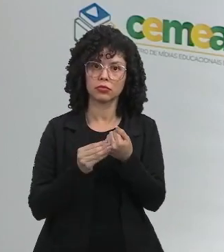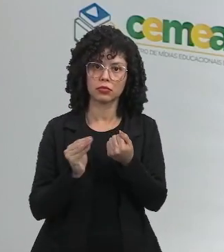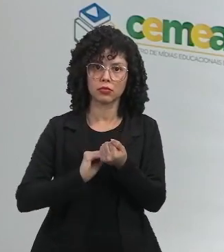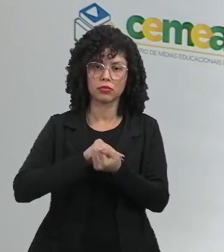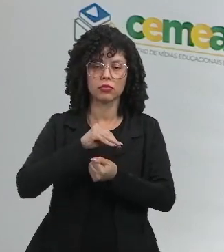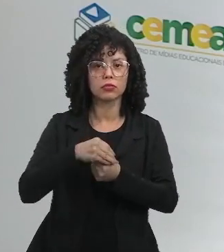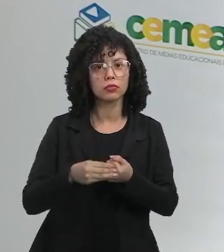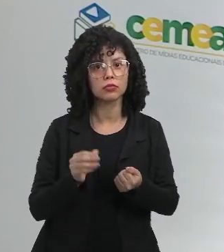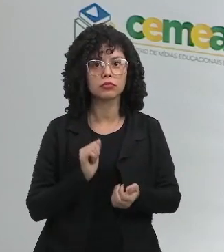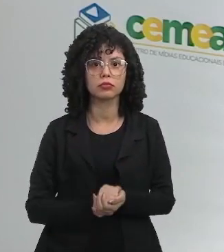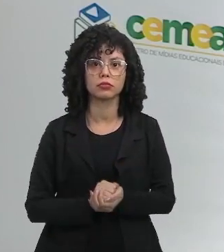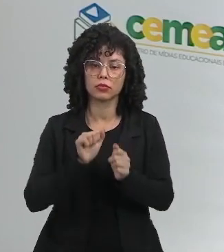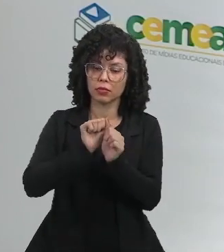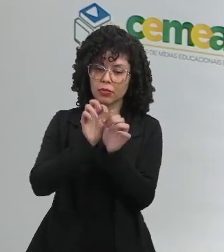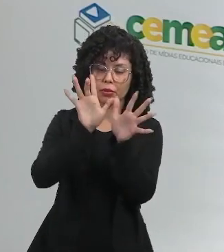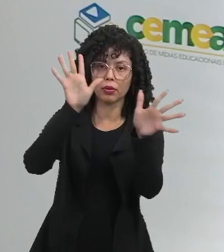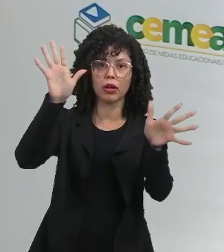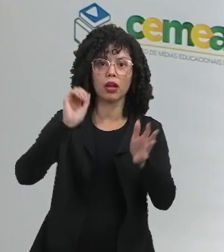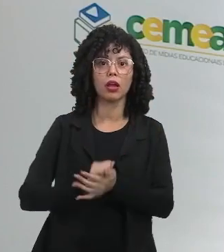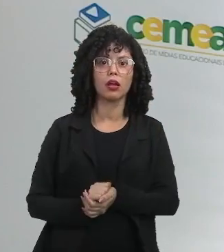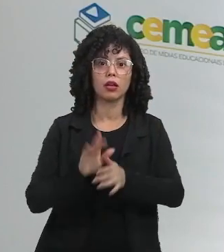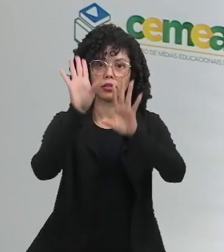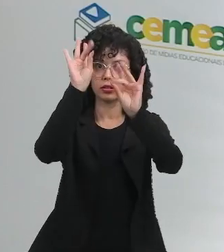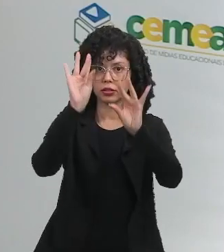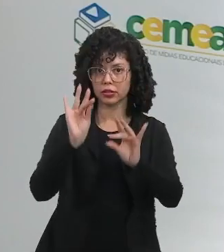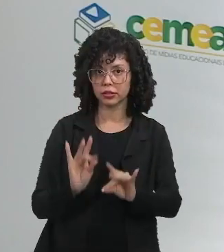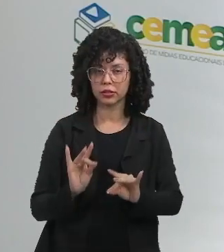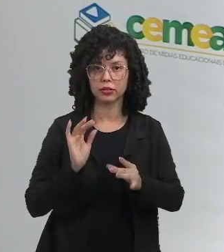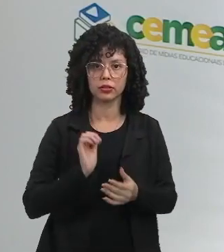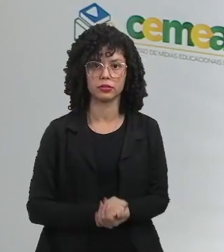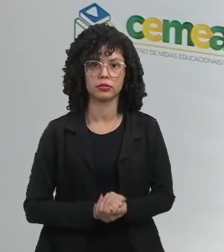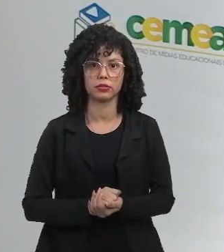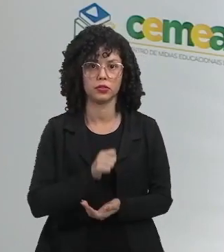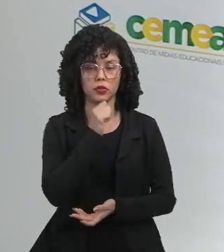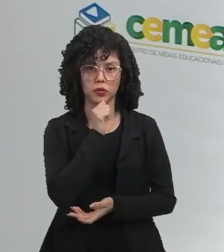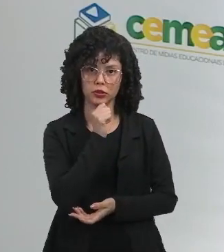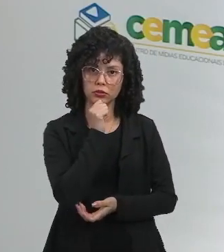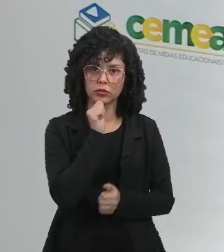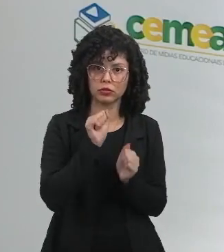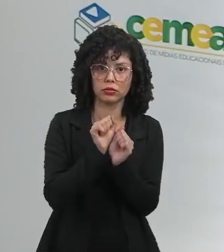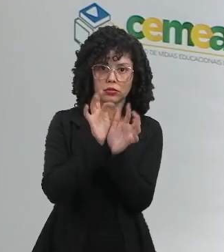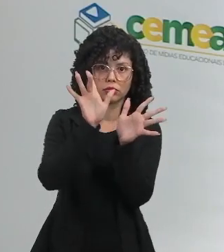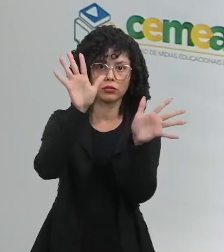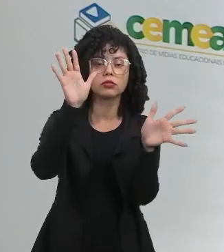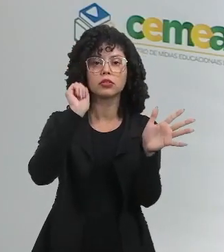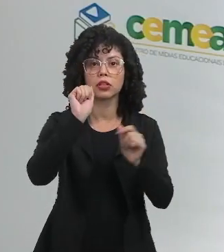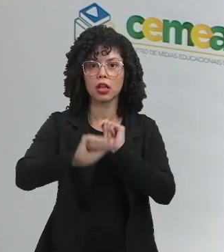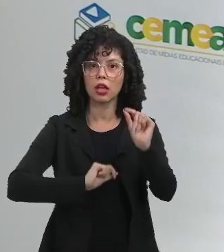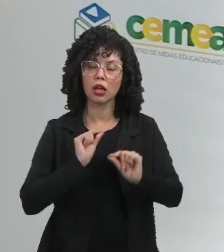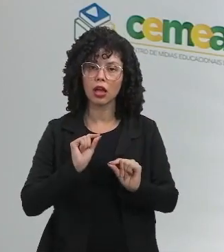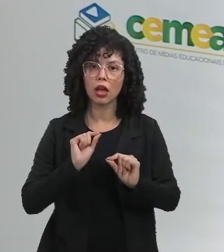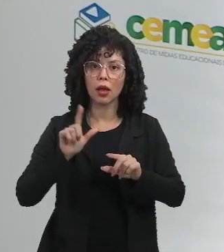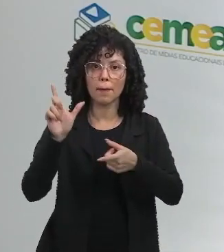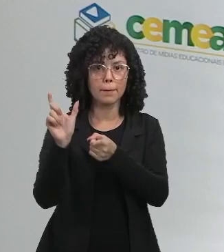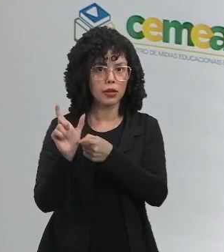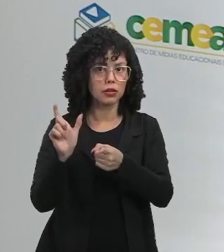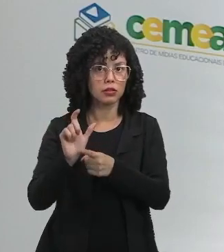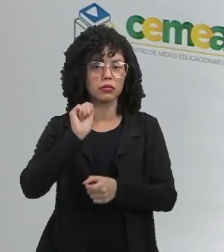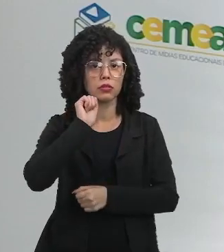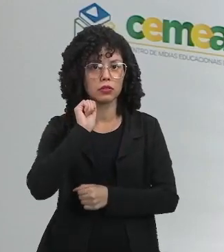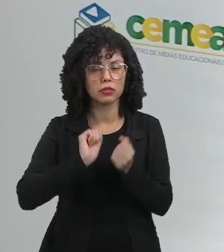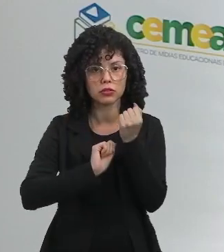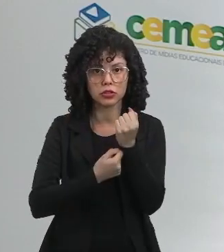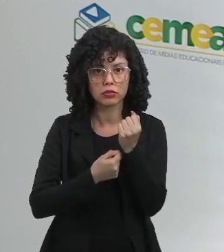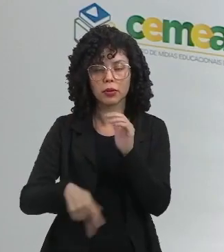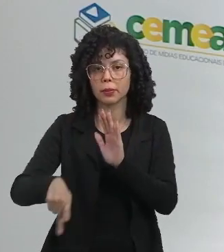ramificadas então por isso que eu até destaquei a palavra ramificação porque essa é uma palavra chave que vai te entregar